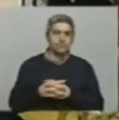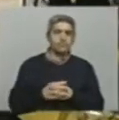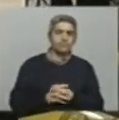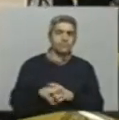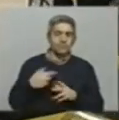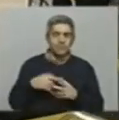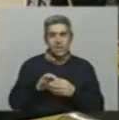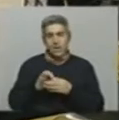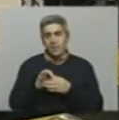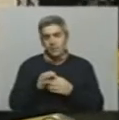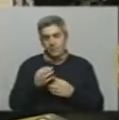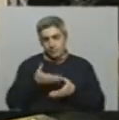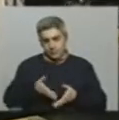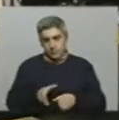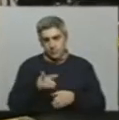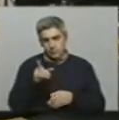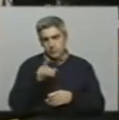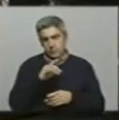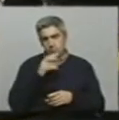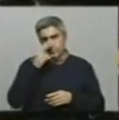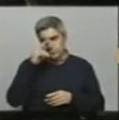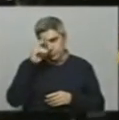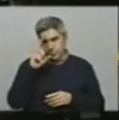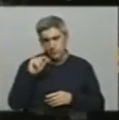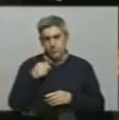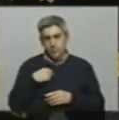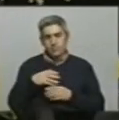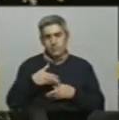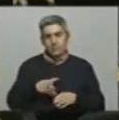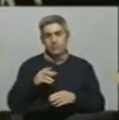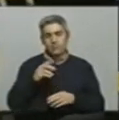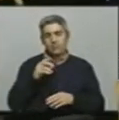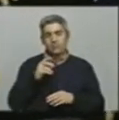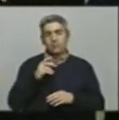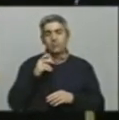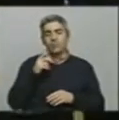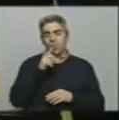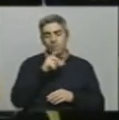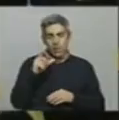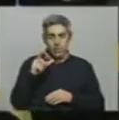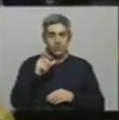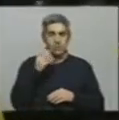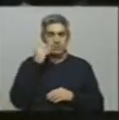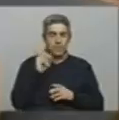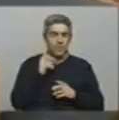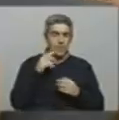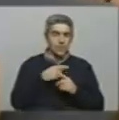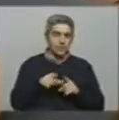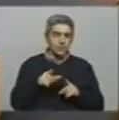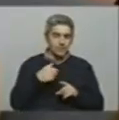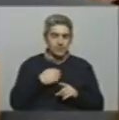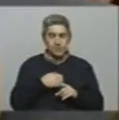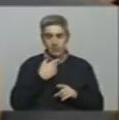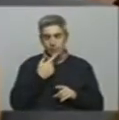uma ligação em Moçambique, eu fui feito em Moçambique. Ah, oh, que lindo, eu também fui feita em Luanda. É. Uma pessoa quando é feita em África vem com outros calores, não é? Sim. Eu sinto